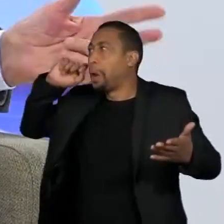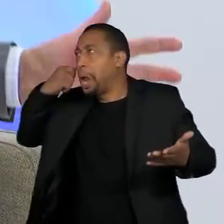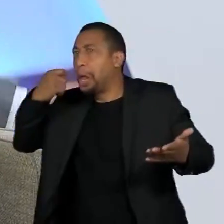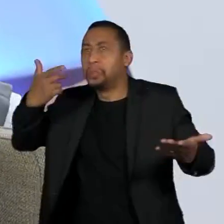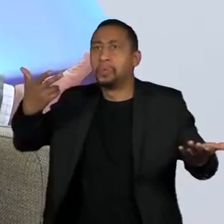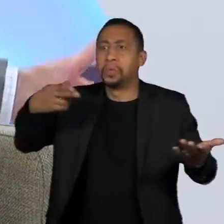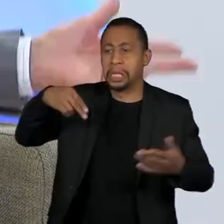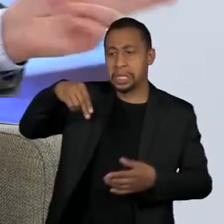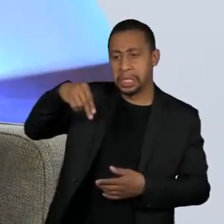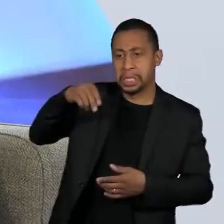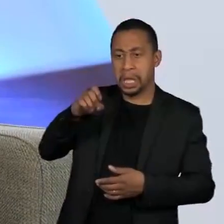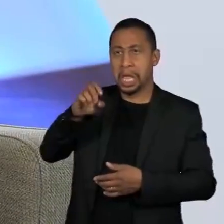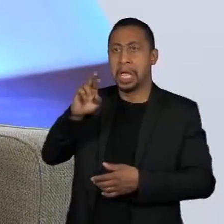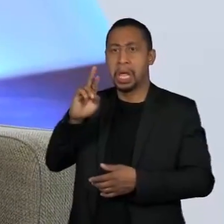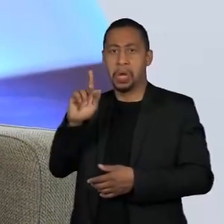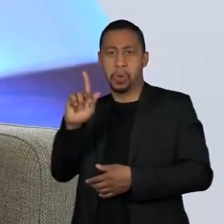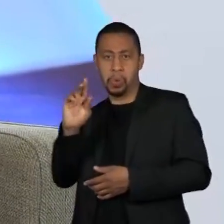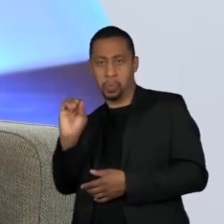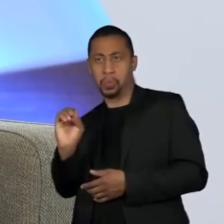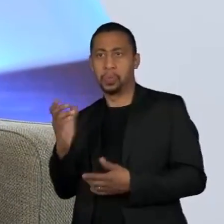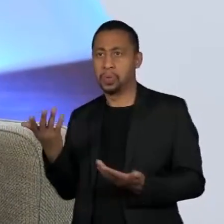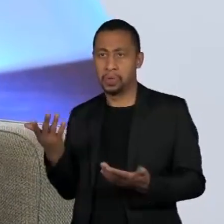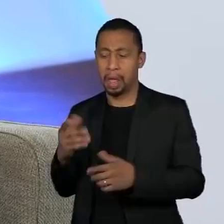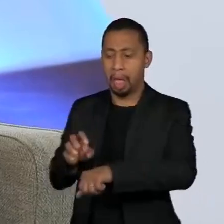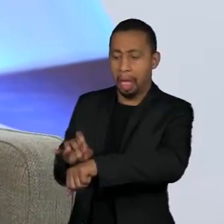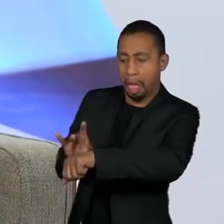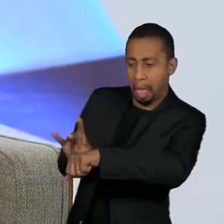como é o africano